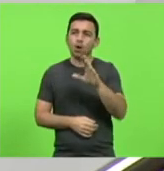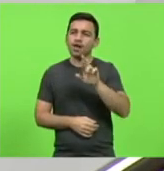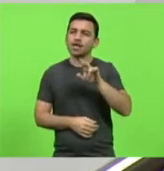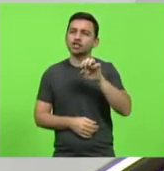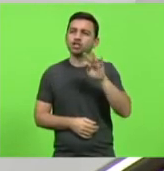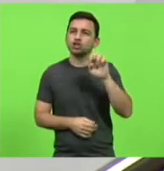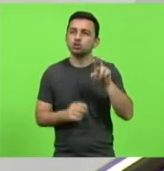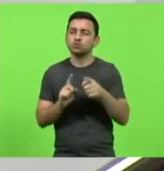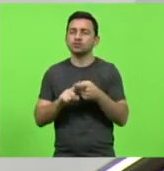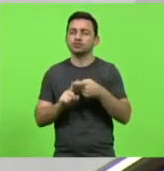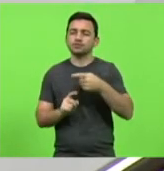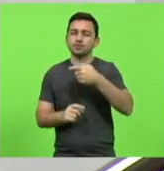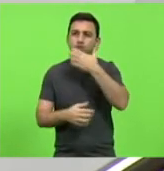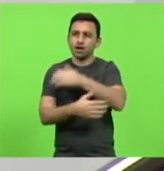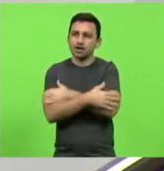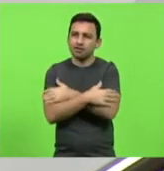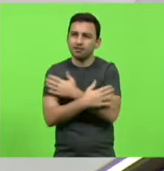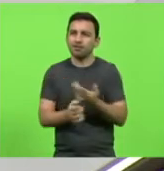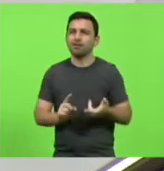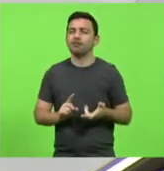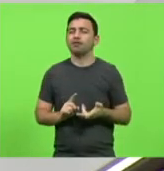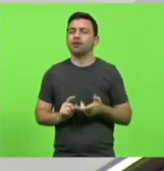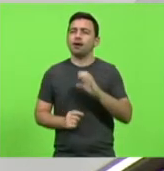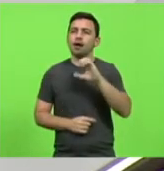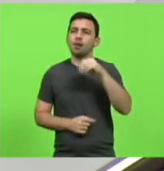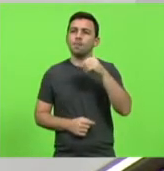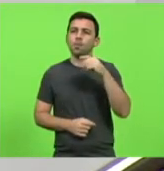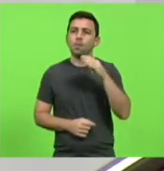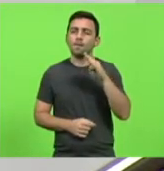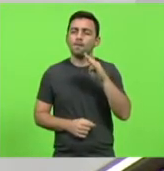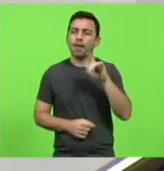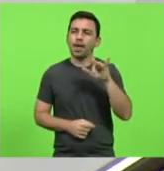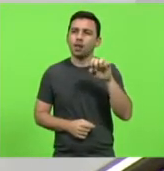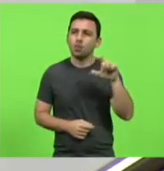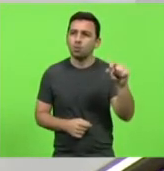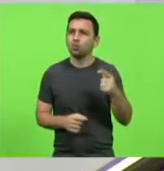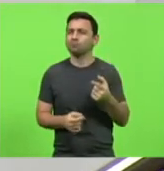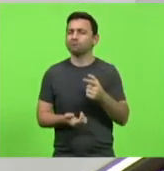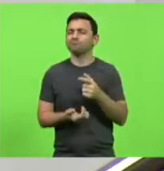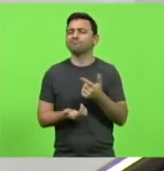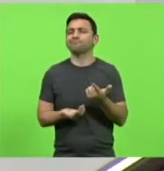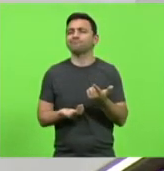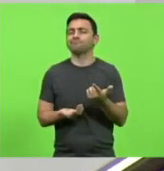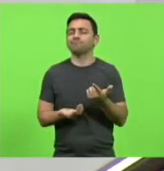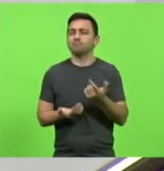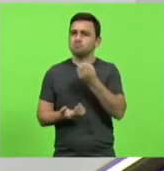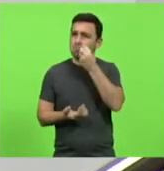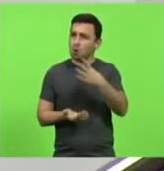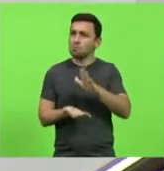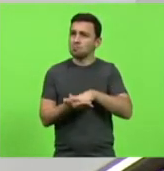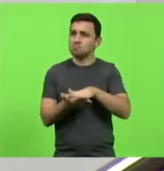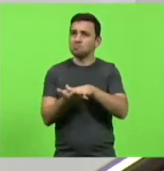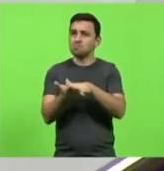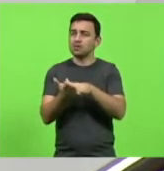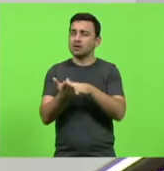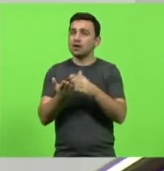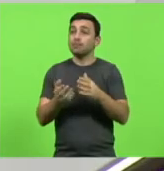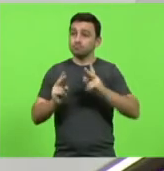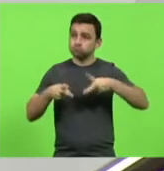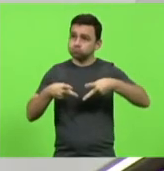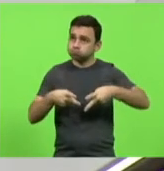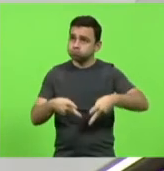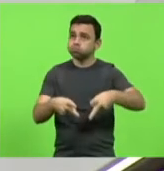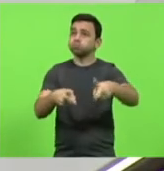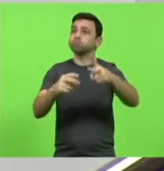São Joaquim, Campo Belo do Sul. Ótimo, muito bom. Agora, nós precisamos que dê continuidade,